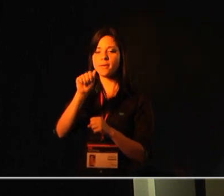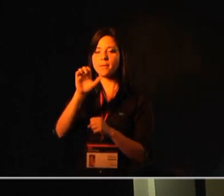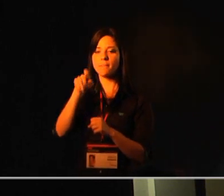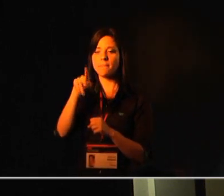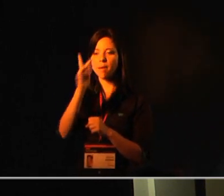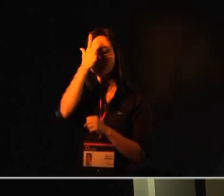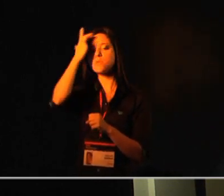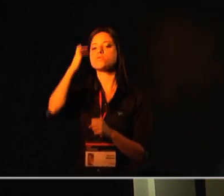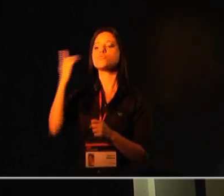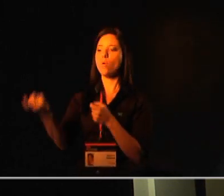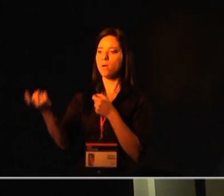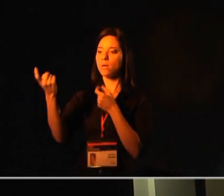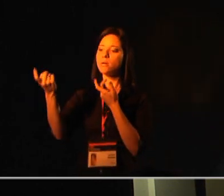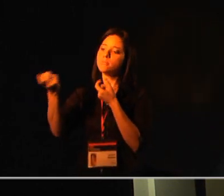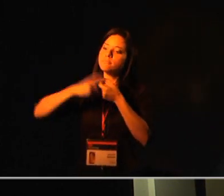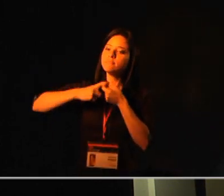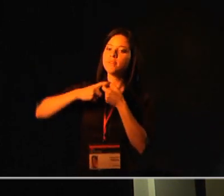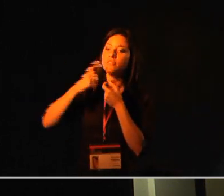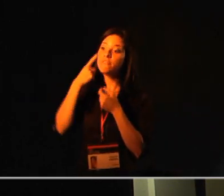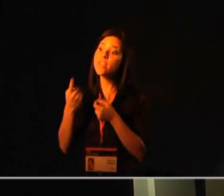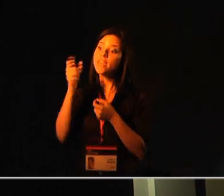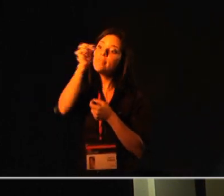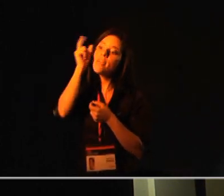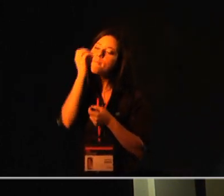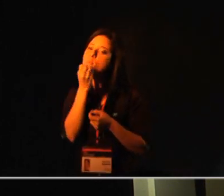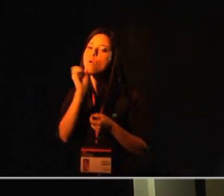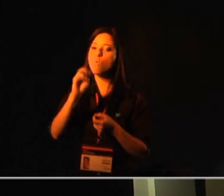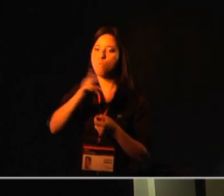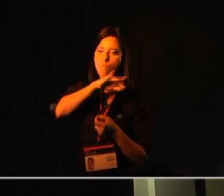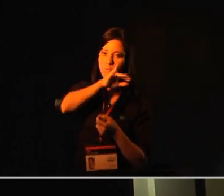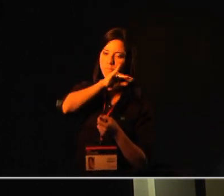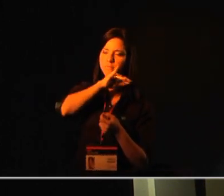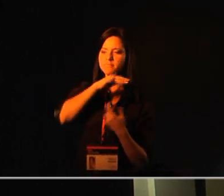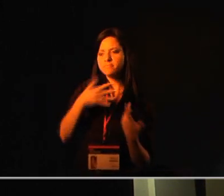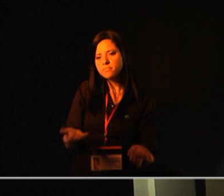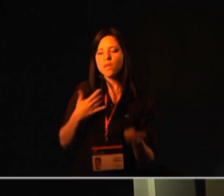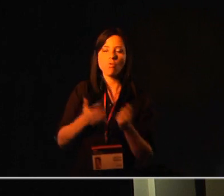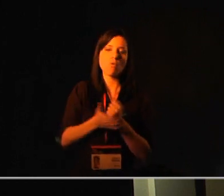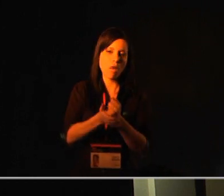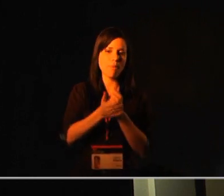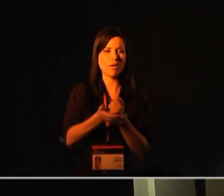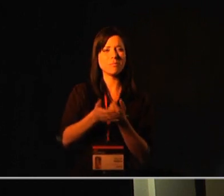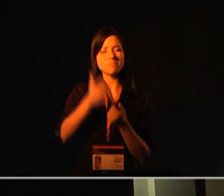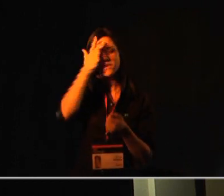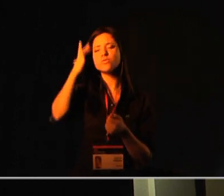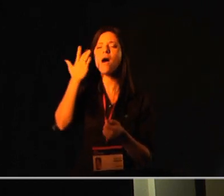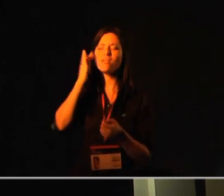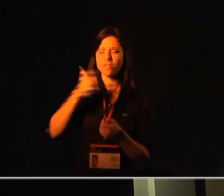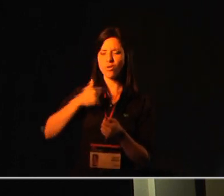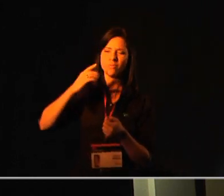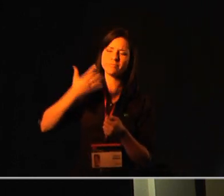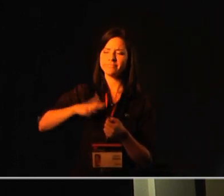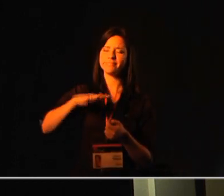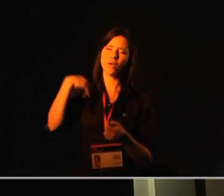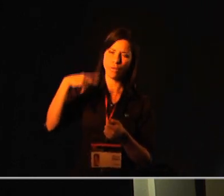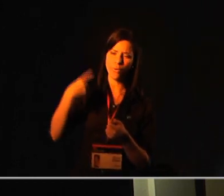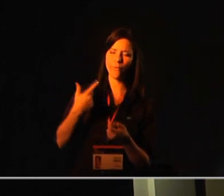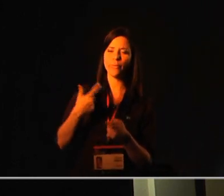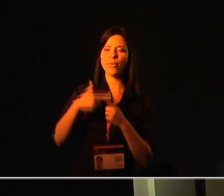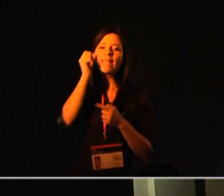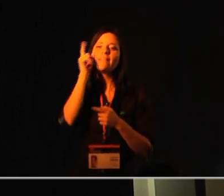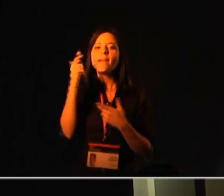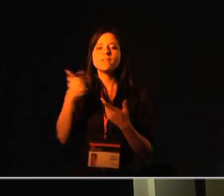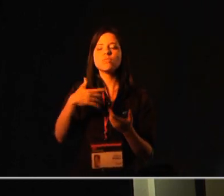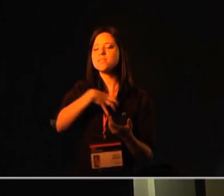com aquela minha ideia. Né? Eu divulgo meu trabalho, apesar que as pessoas me acham meio louco de vez em quando, porque as ideias muitas vezes não